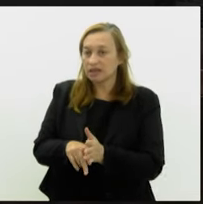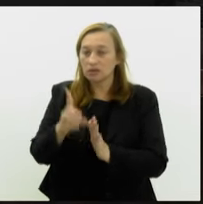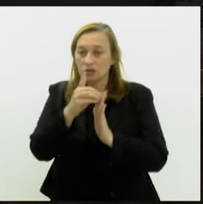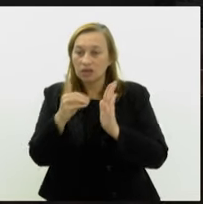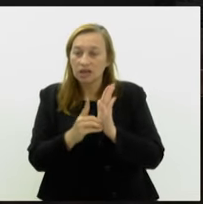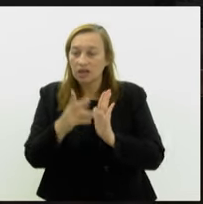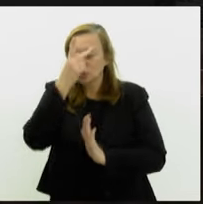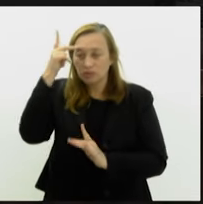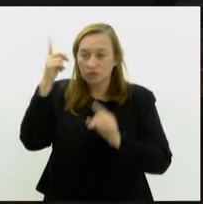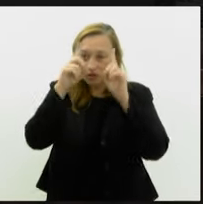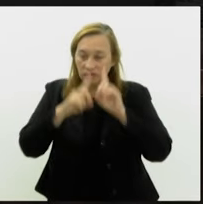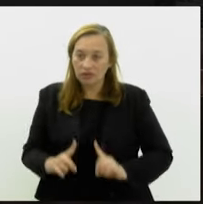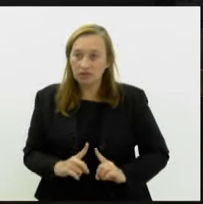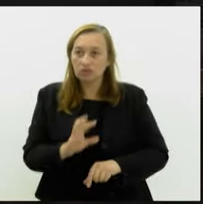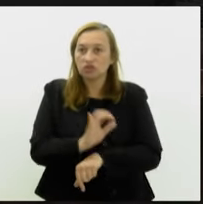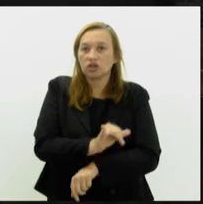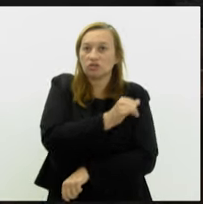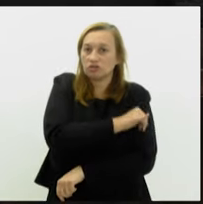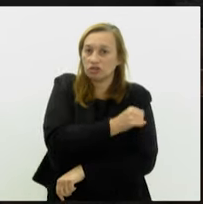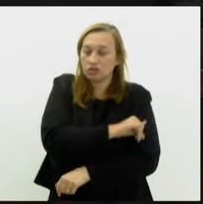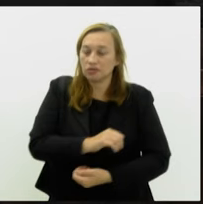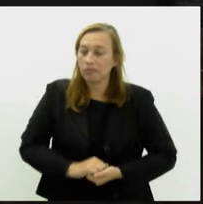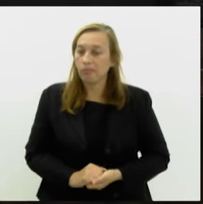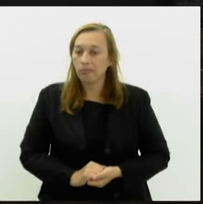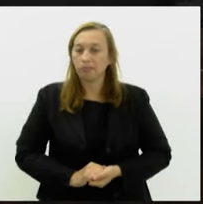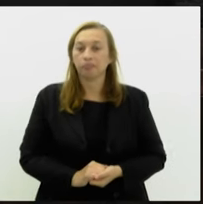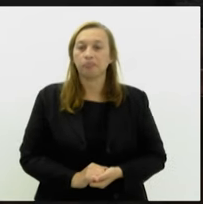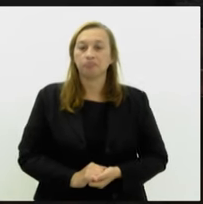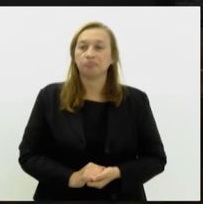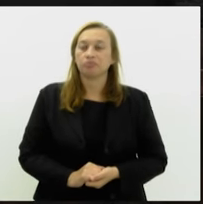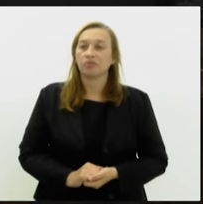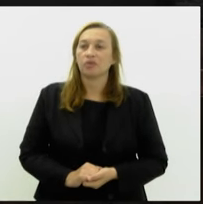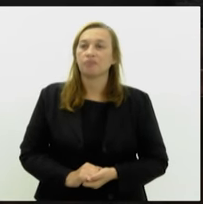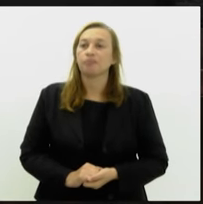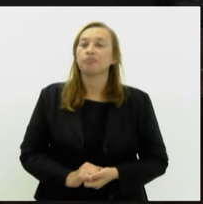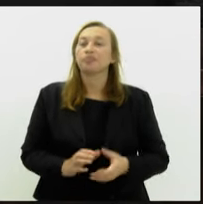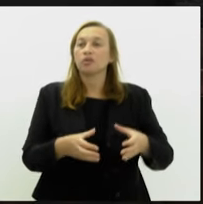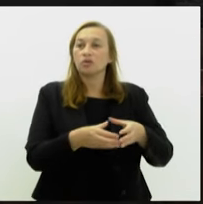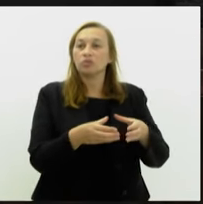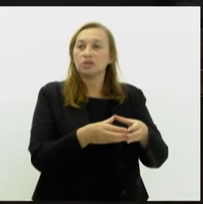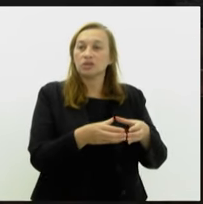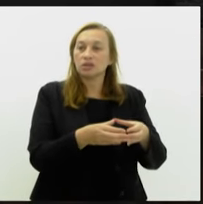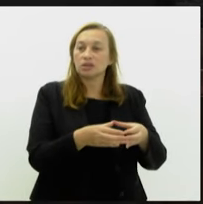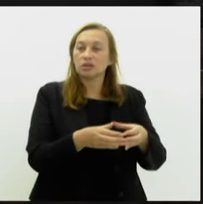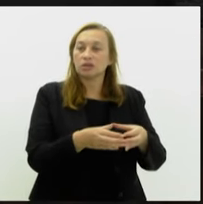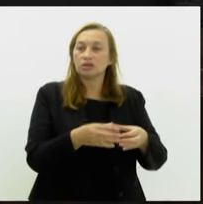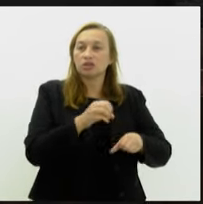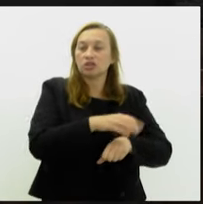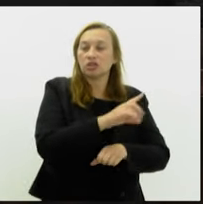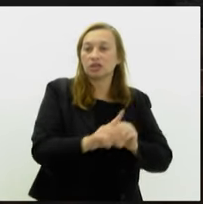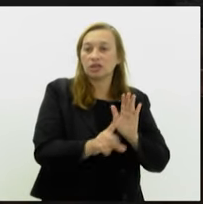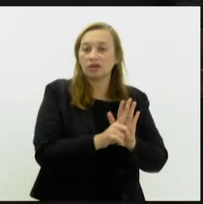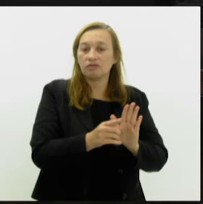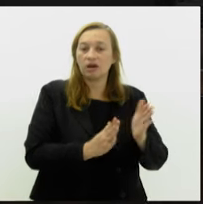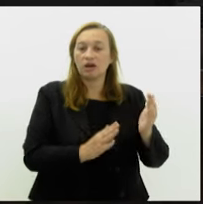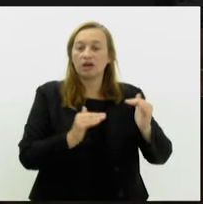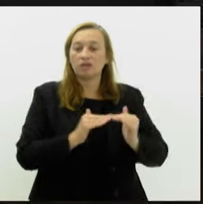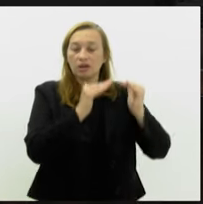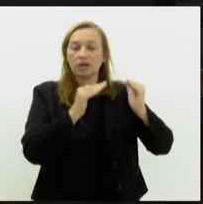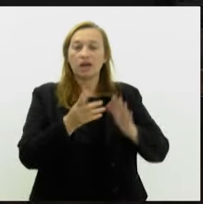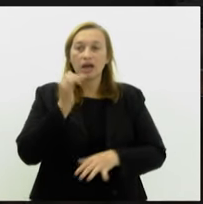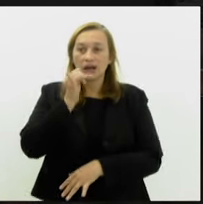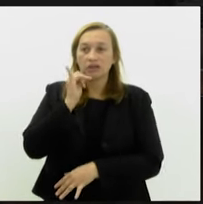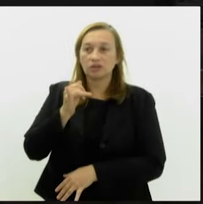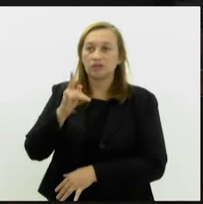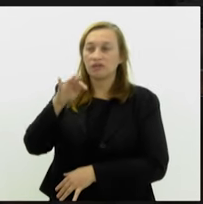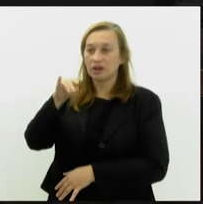pessoas com deficiência no âmbito do estado do Rio de Janeiro. Pareceres da comissão de indicação legislativa favorável. Relator, deputado